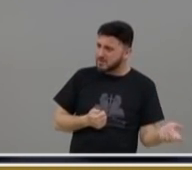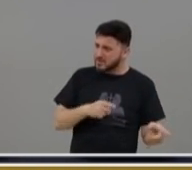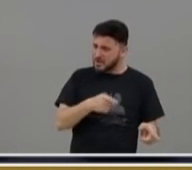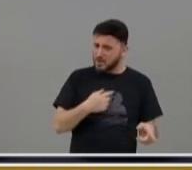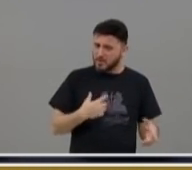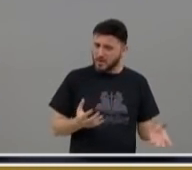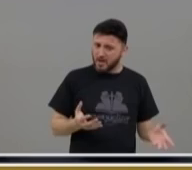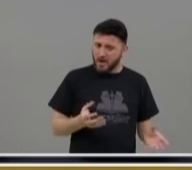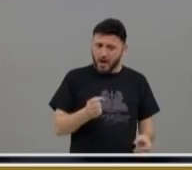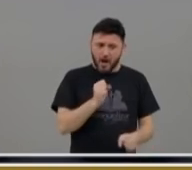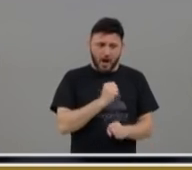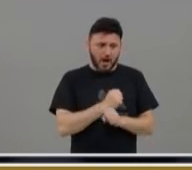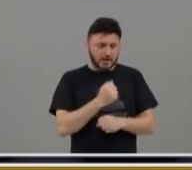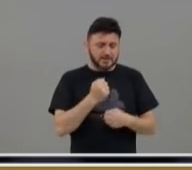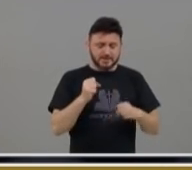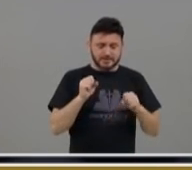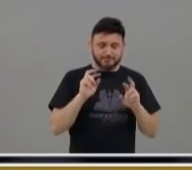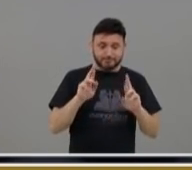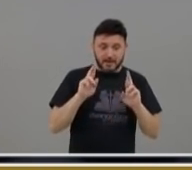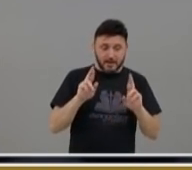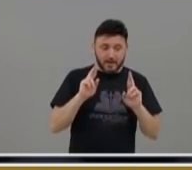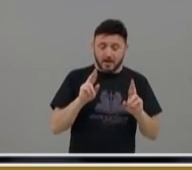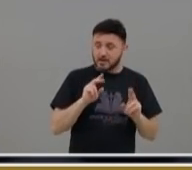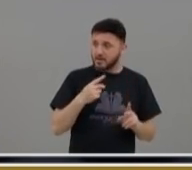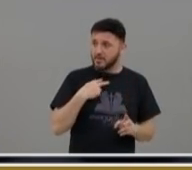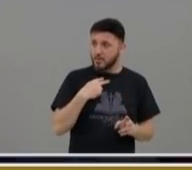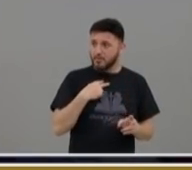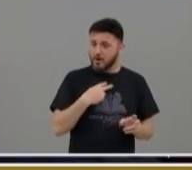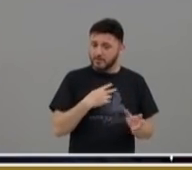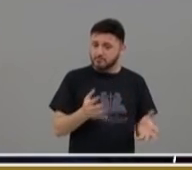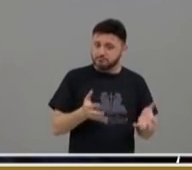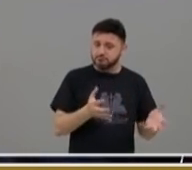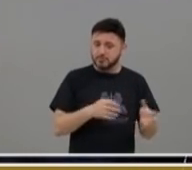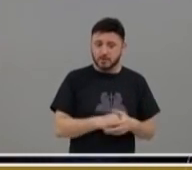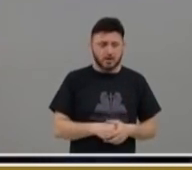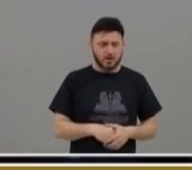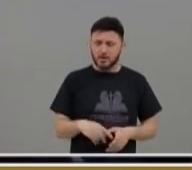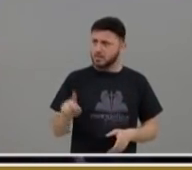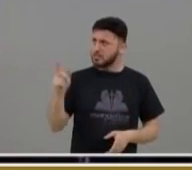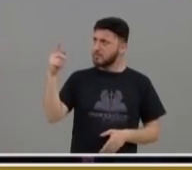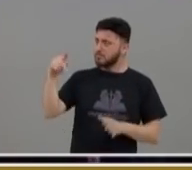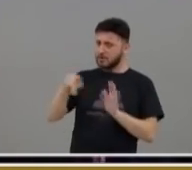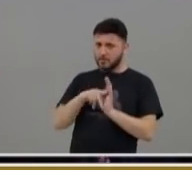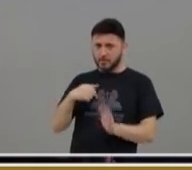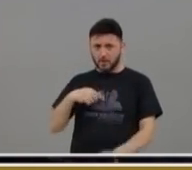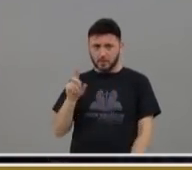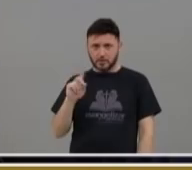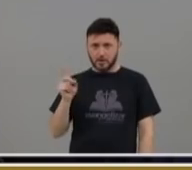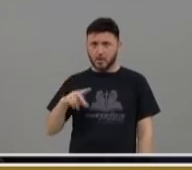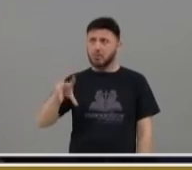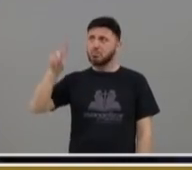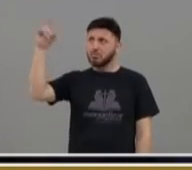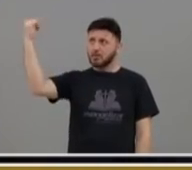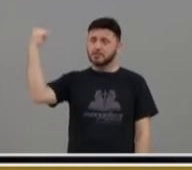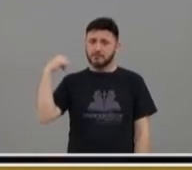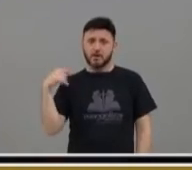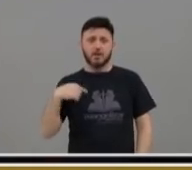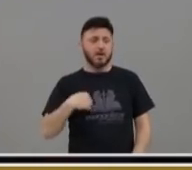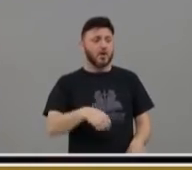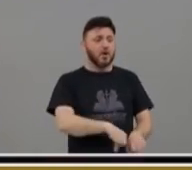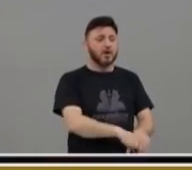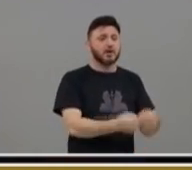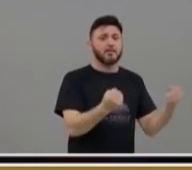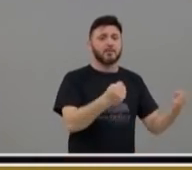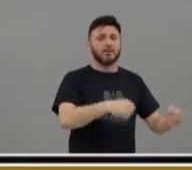essa esperança. Eu falei assim, não sou eu que estou alimentando. O orgulho foi quebrado. É Deus quem está dizendo. E isso foi na